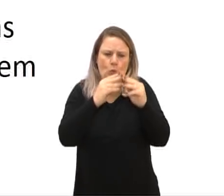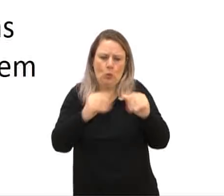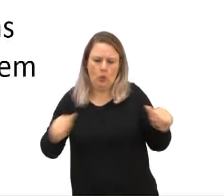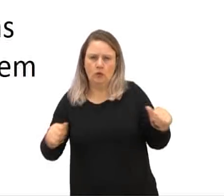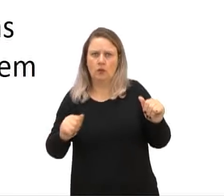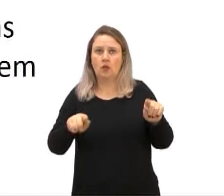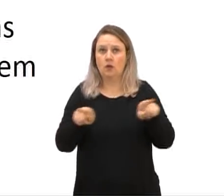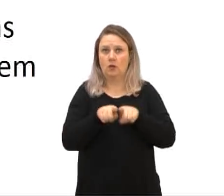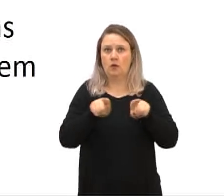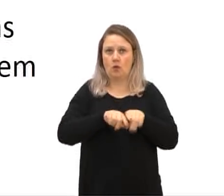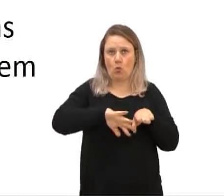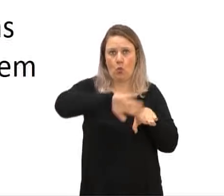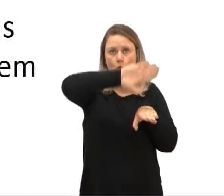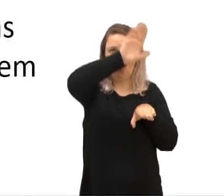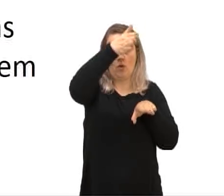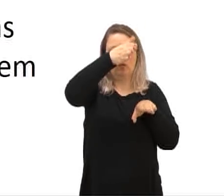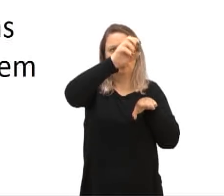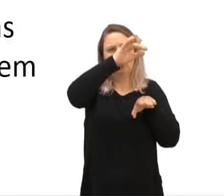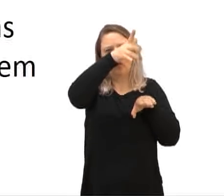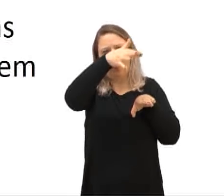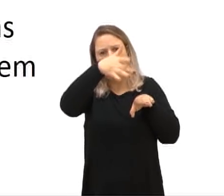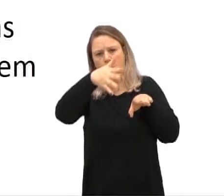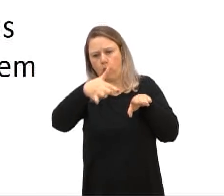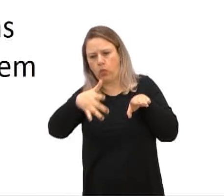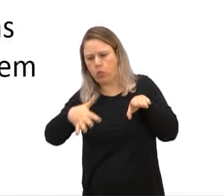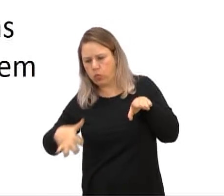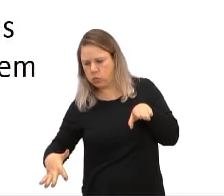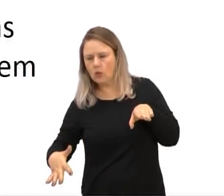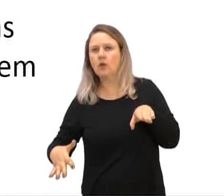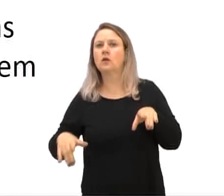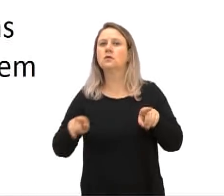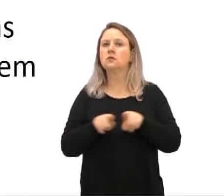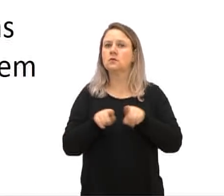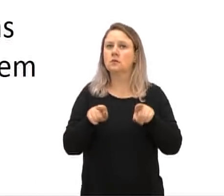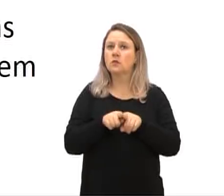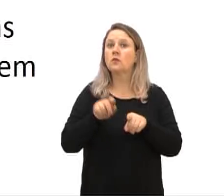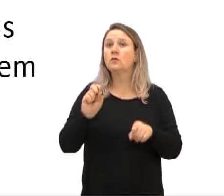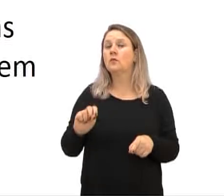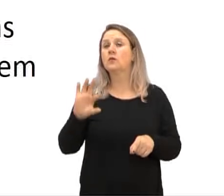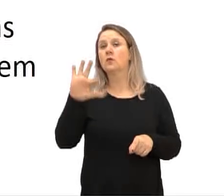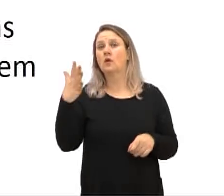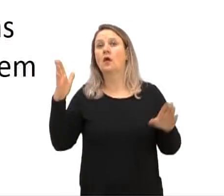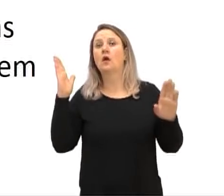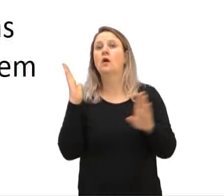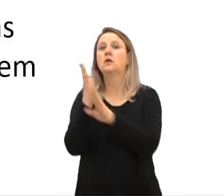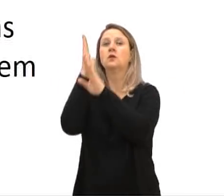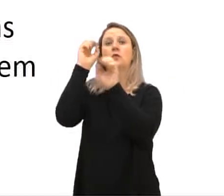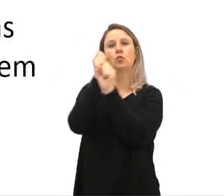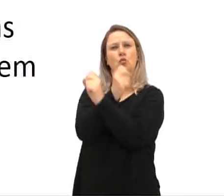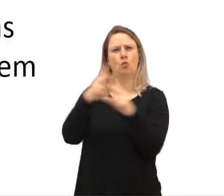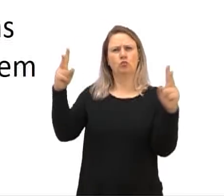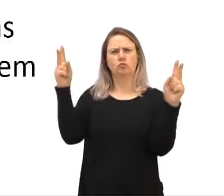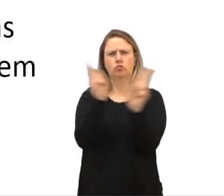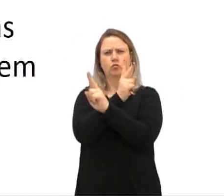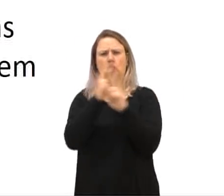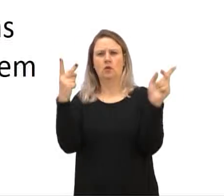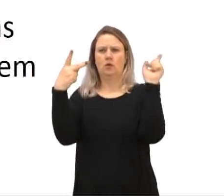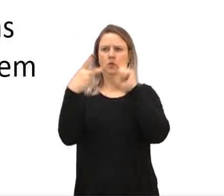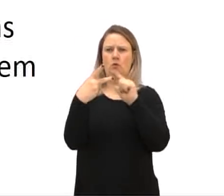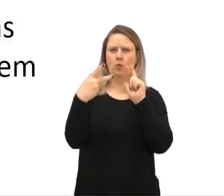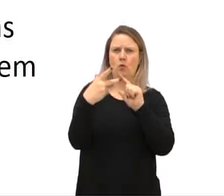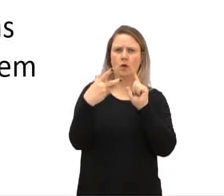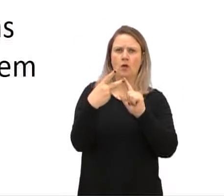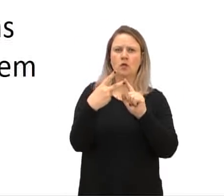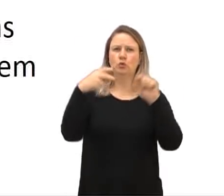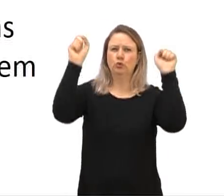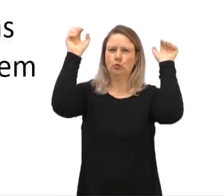material desgastado para outros lugares. Esse transporte ocorre por meio do vento e das águas das chuvas, dos rios e